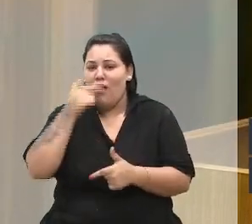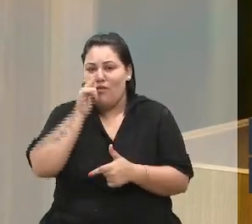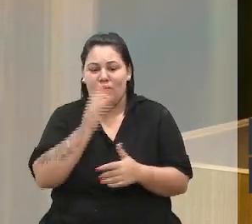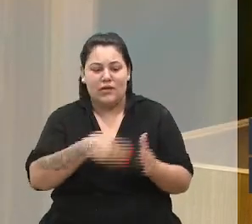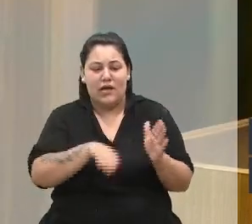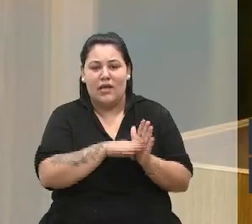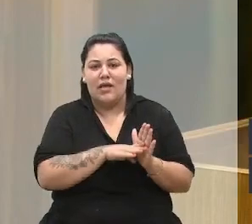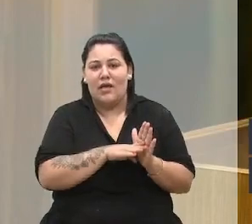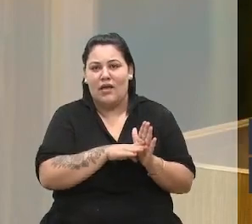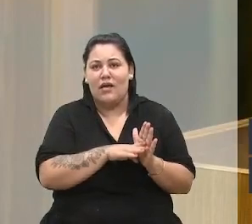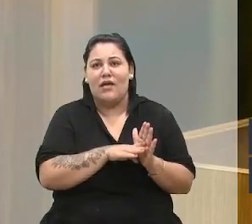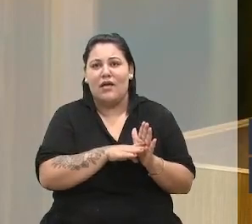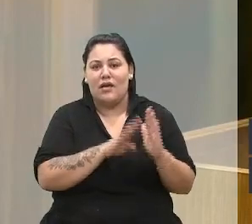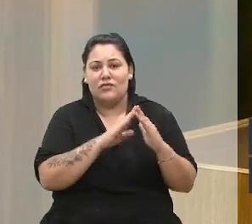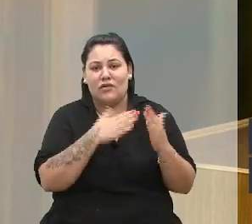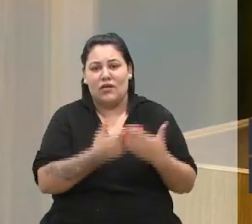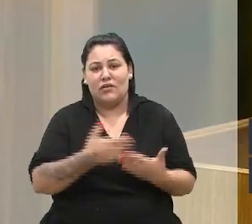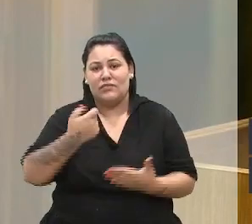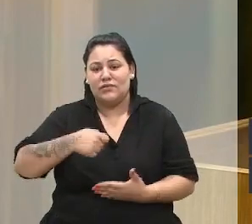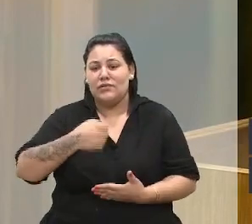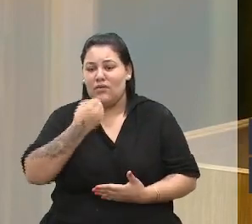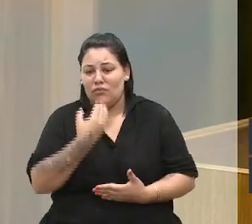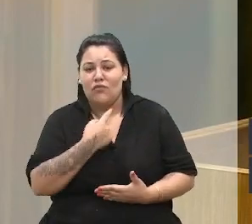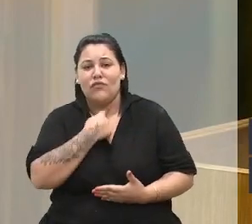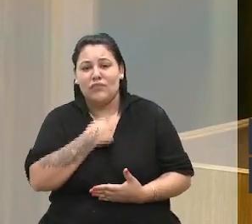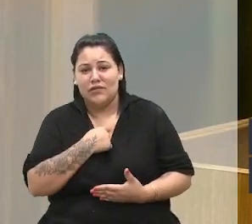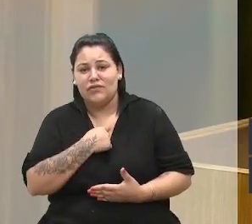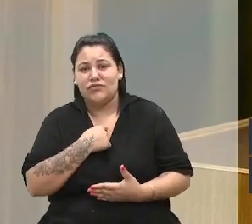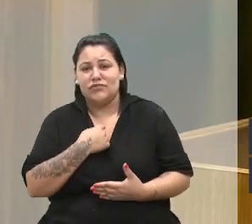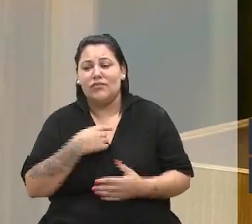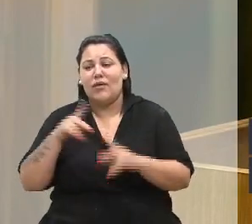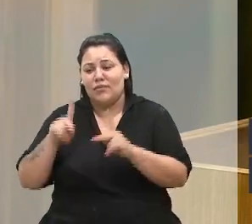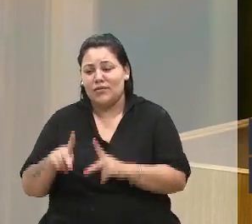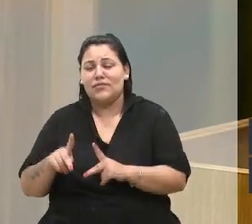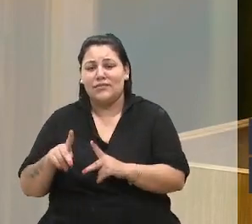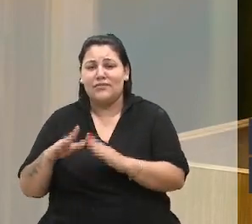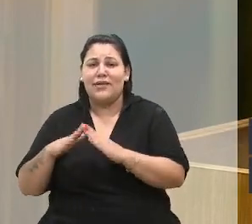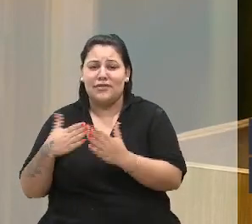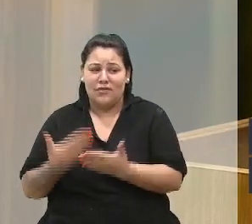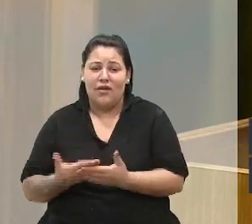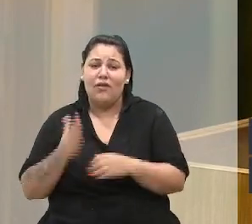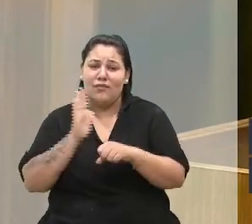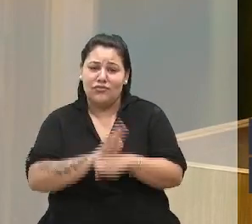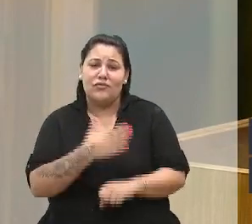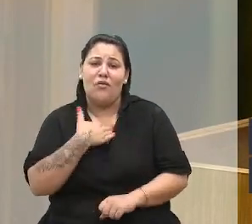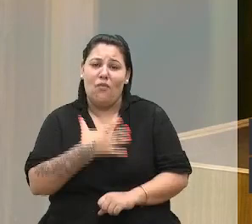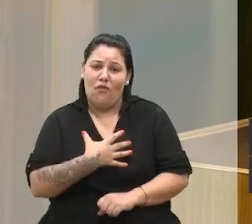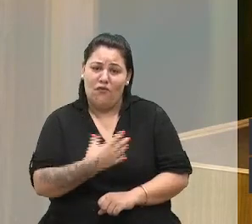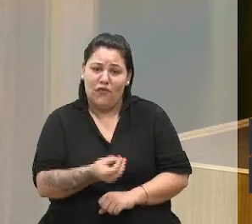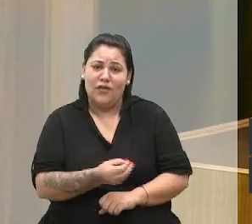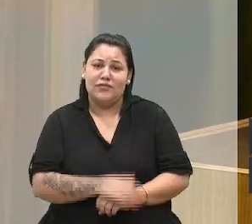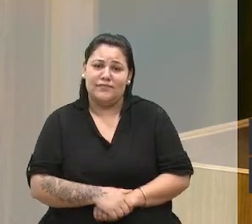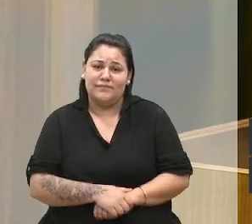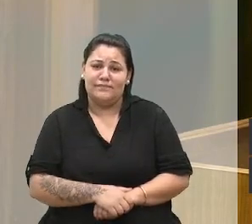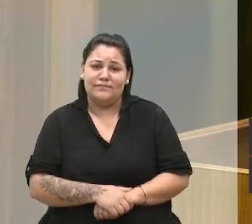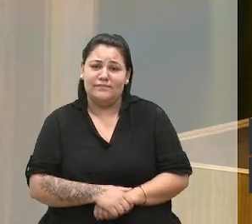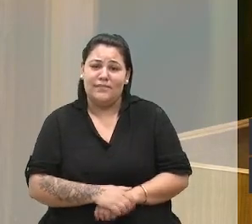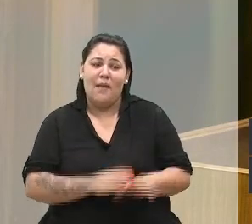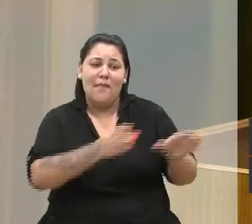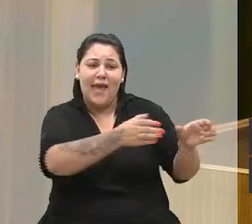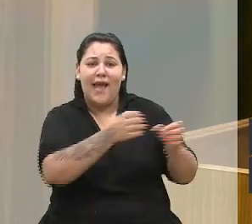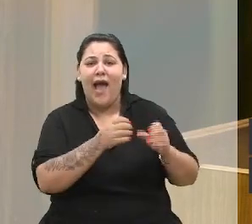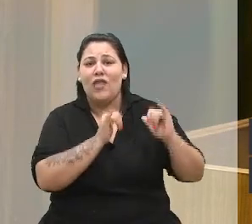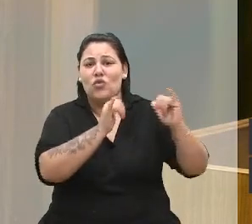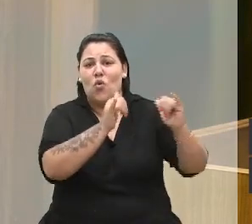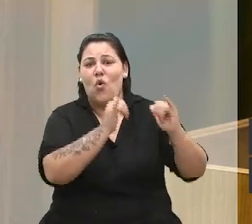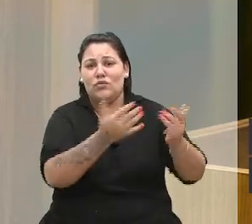boa vontade de alguém lá na escola para ficar com tirar o estudante